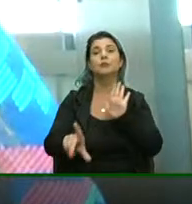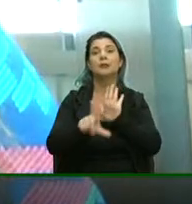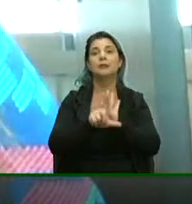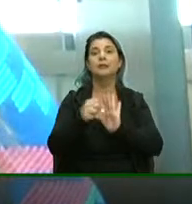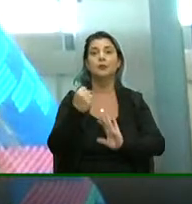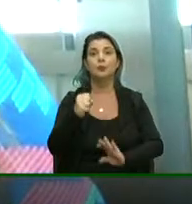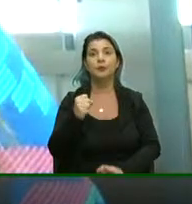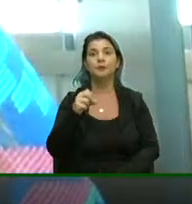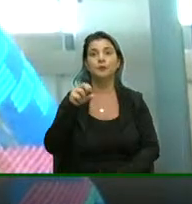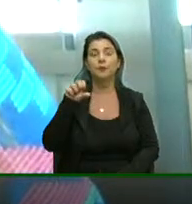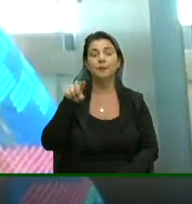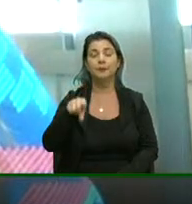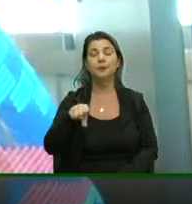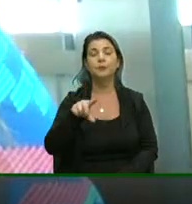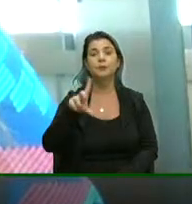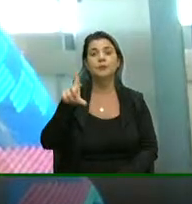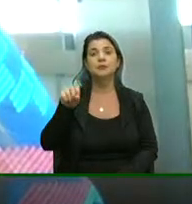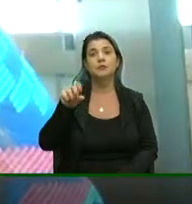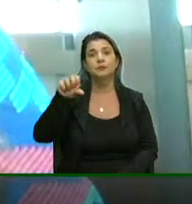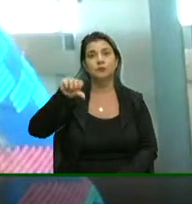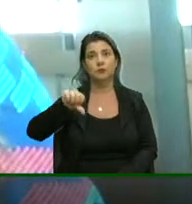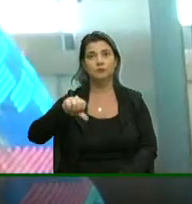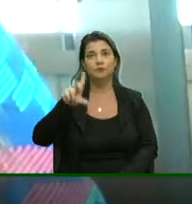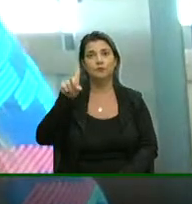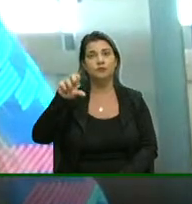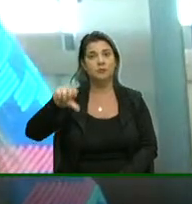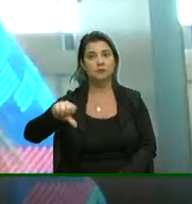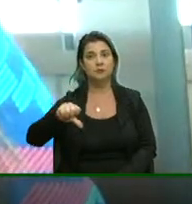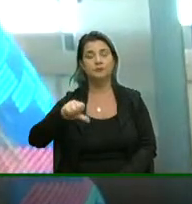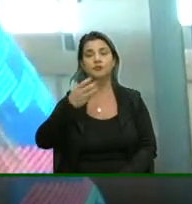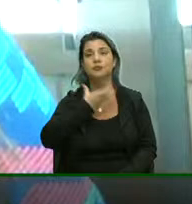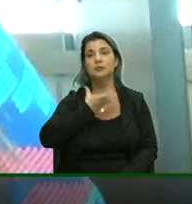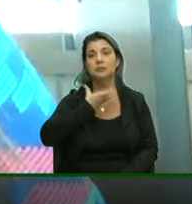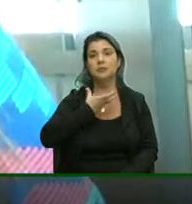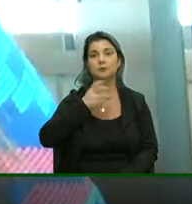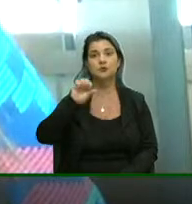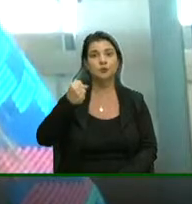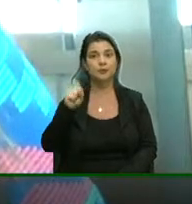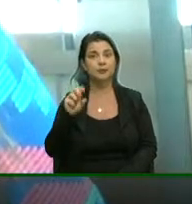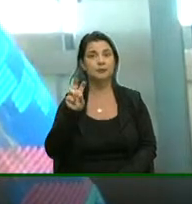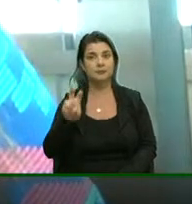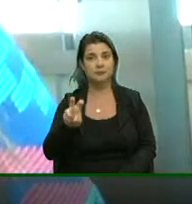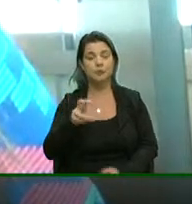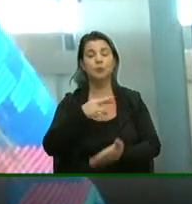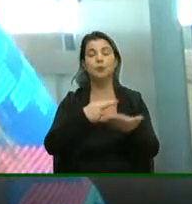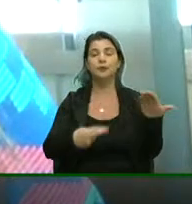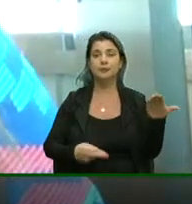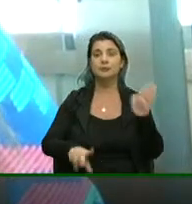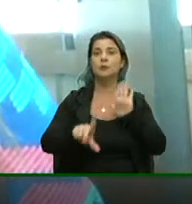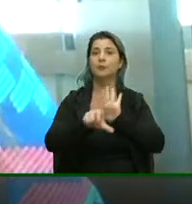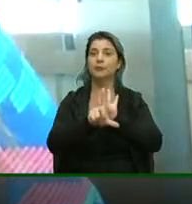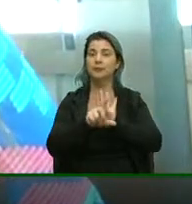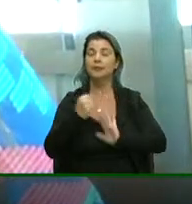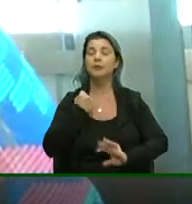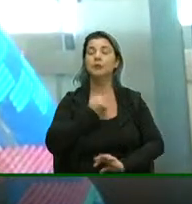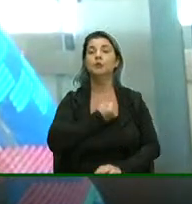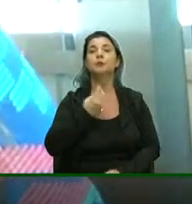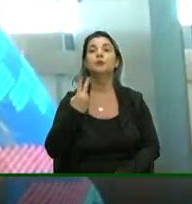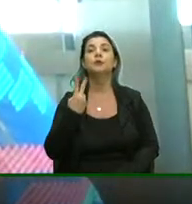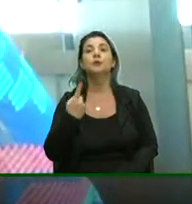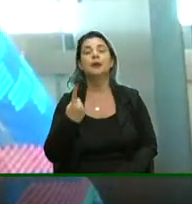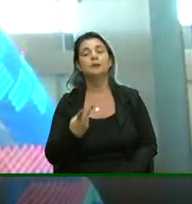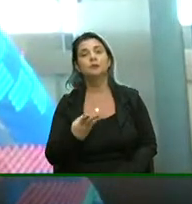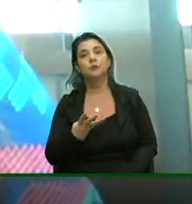número 8.109, de 19 de dezembro de 85, com a redação dada pela Lei número 14.35,